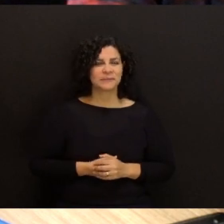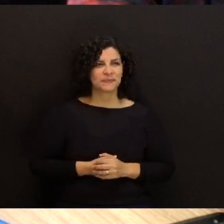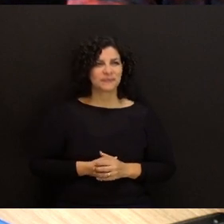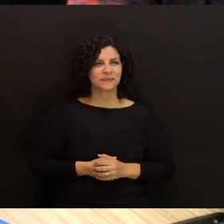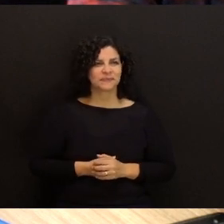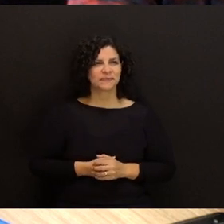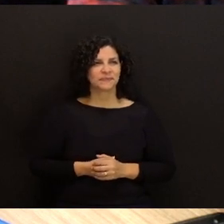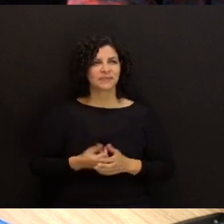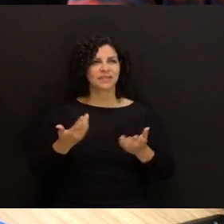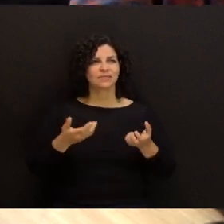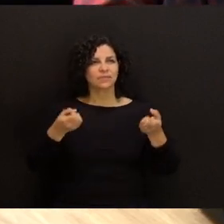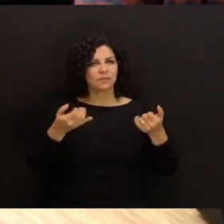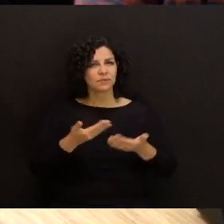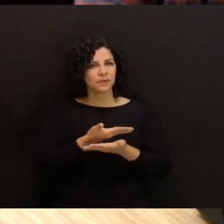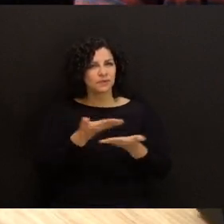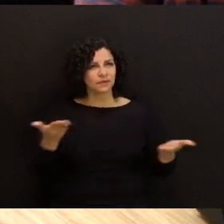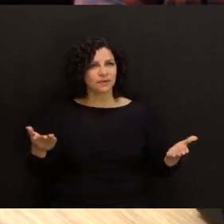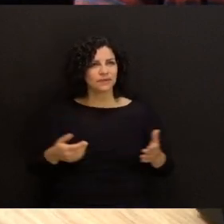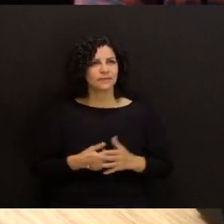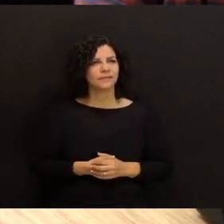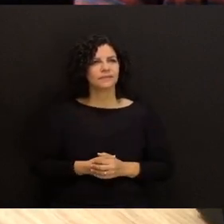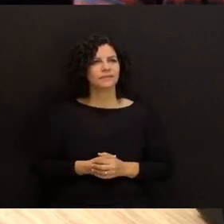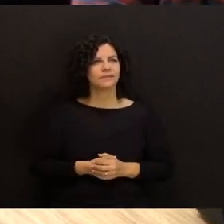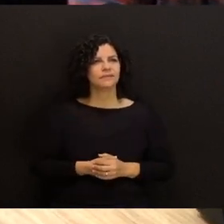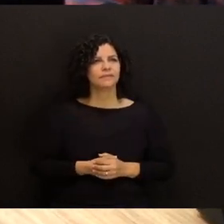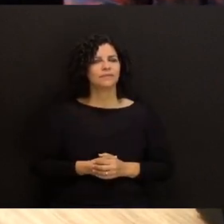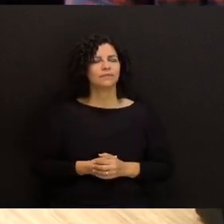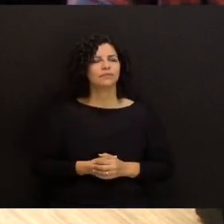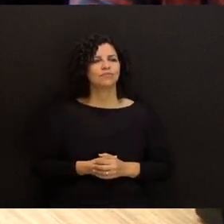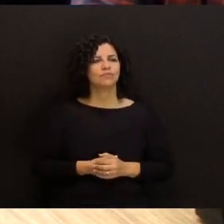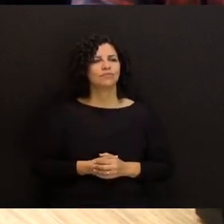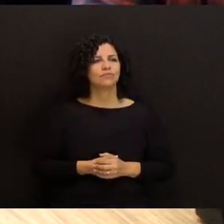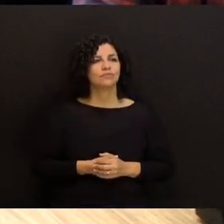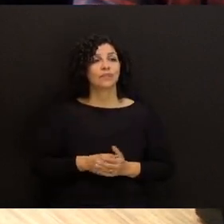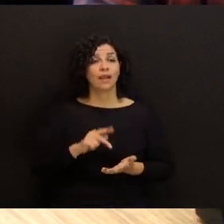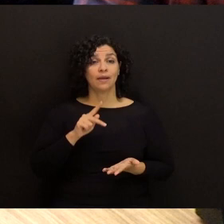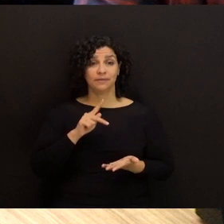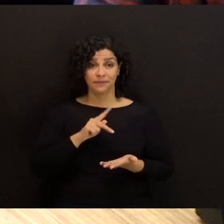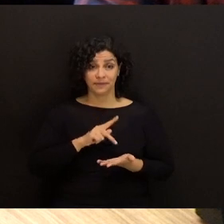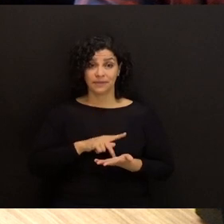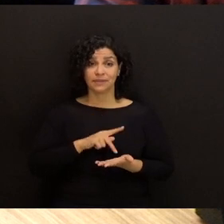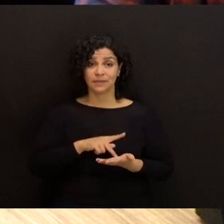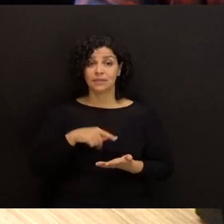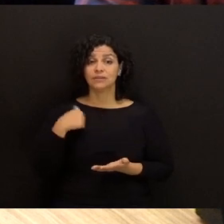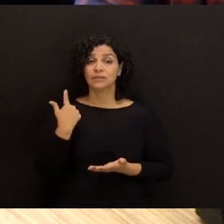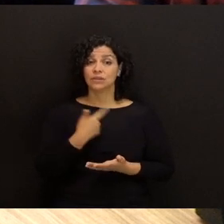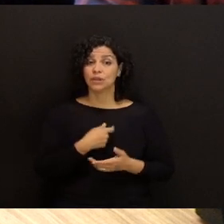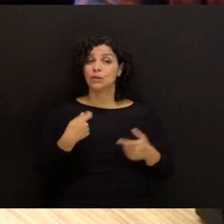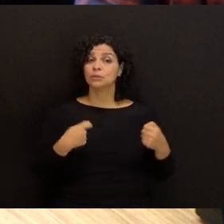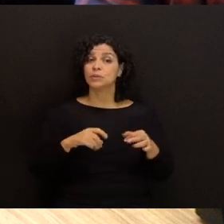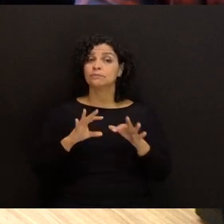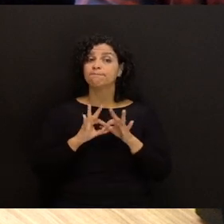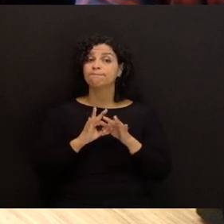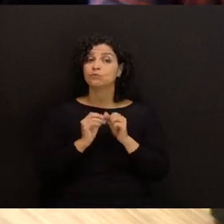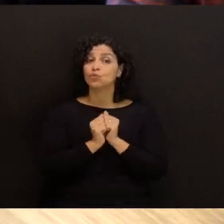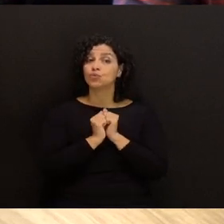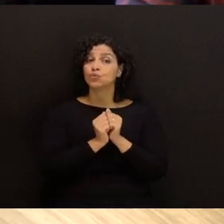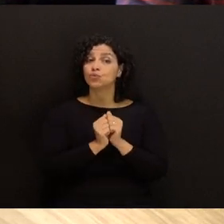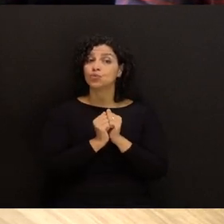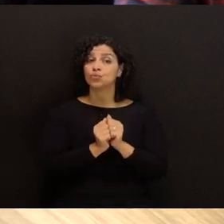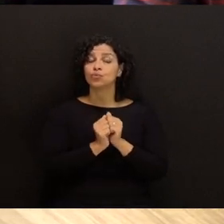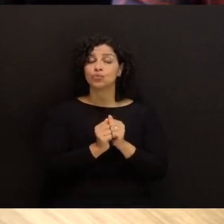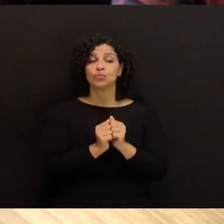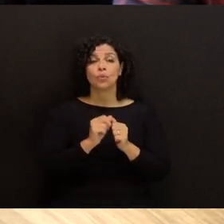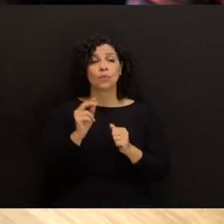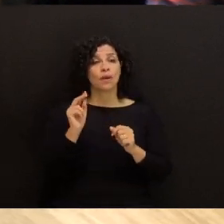quero dizer aos senhores que realmente nós precisamos nos unir e fazer